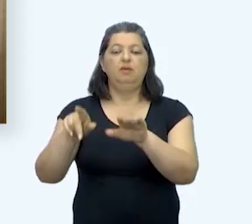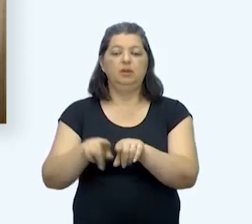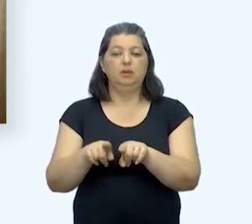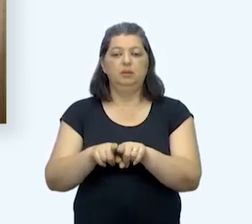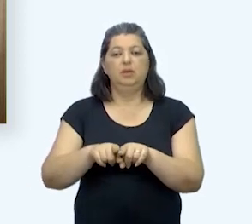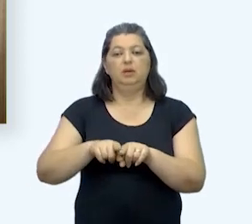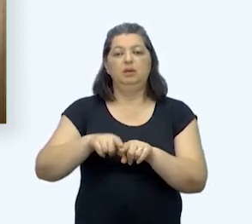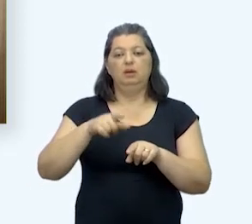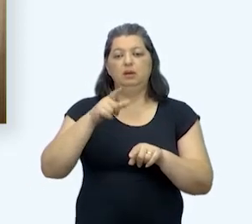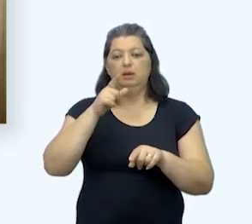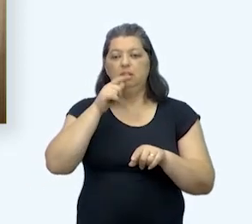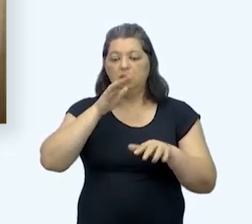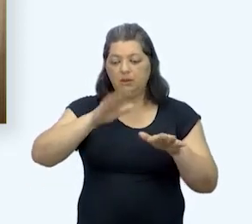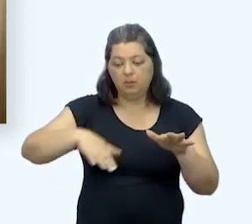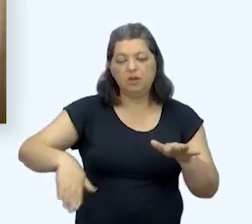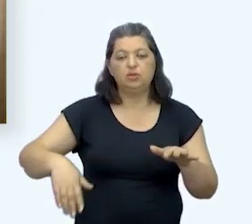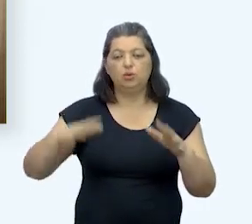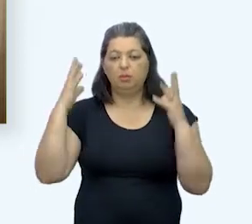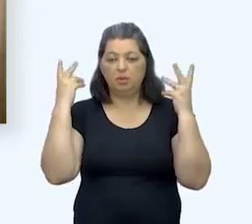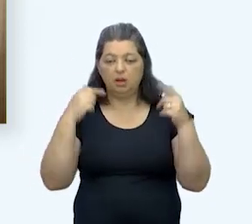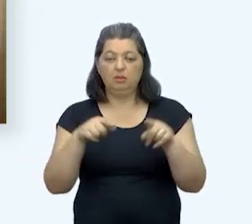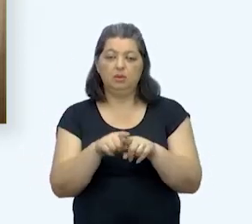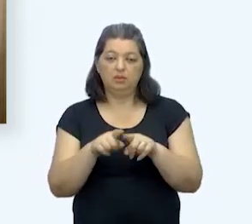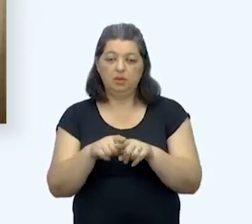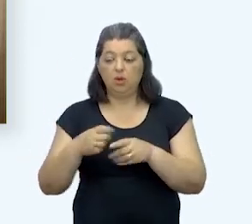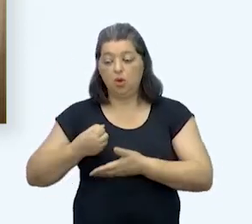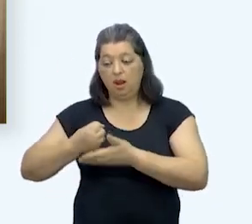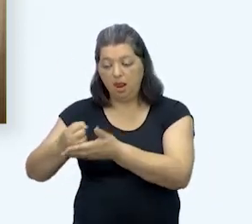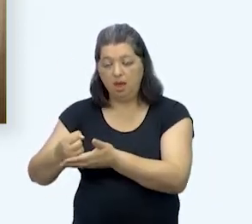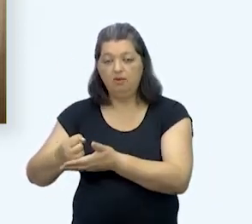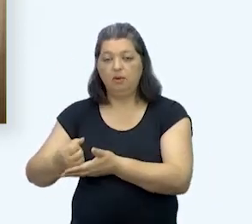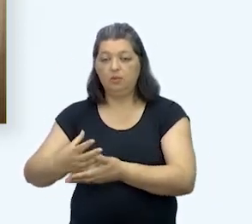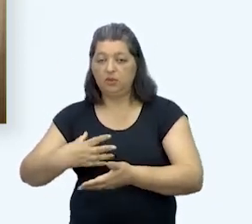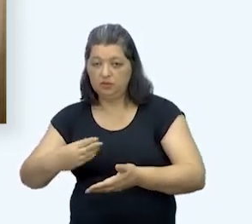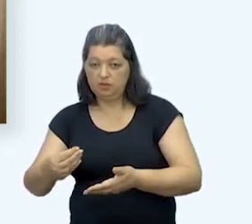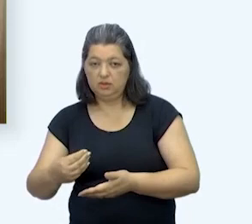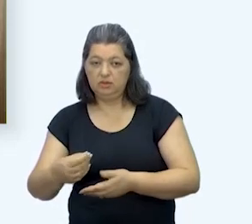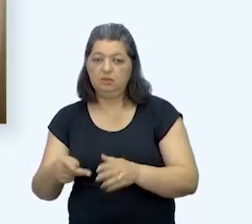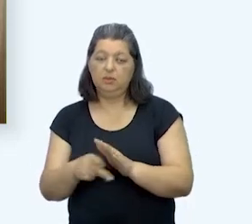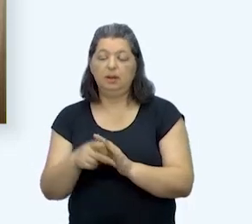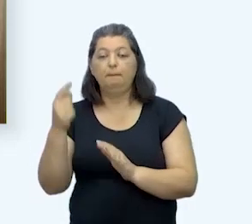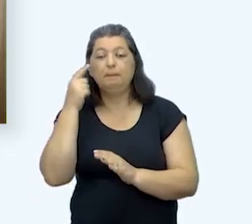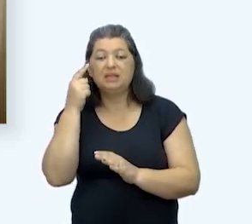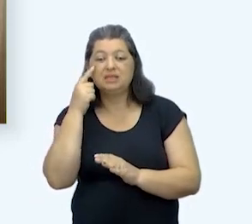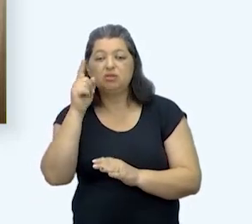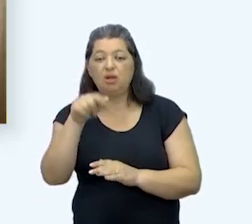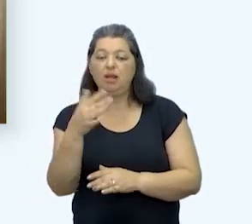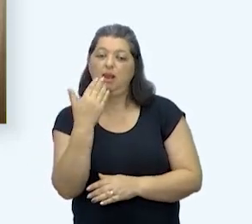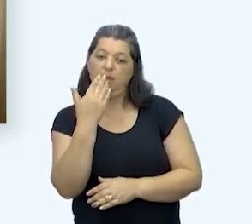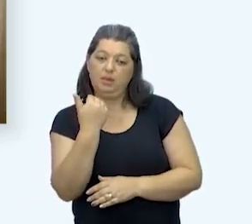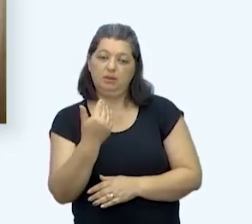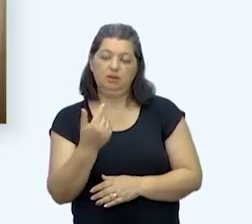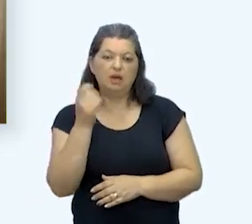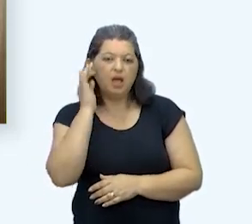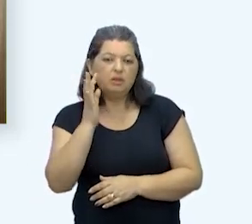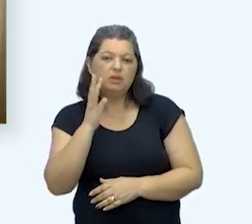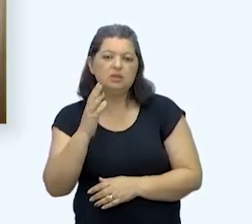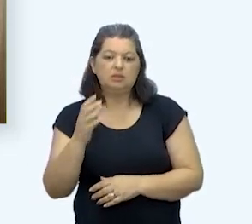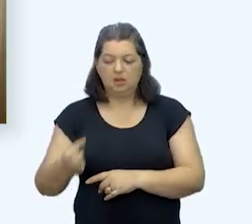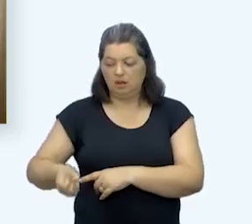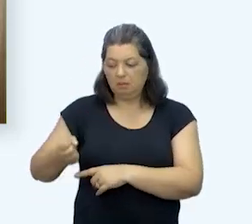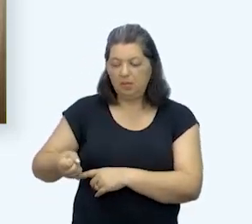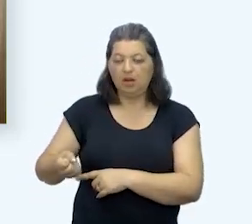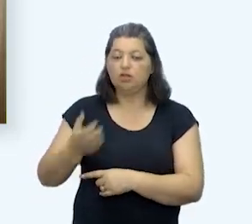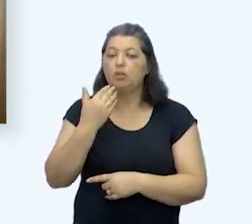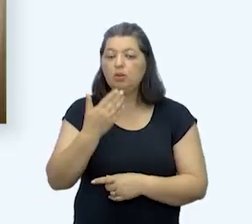marinhos, engolem resíduos plásticos ou levam para os seus filhotes, julgando se tratar de alimento. Imagina a senhora trazendo plástico pra gente comer, que